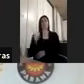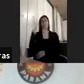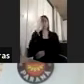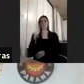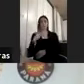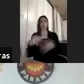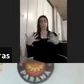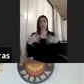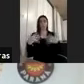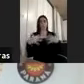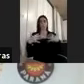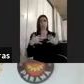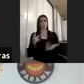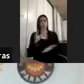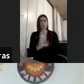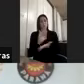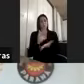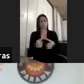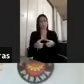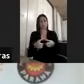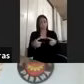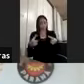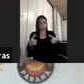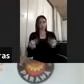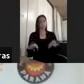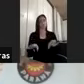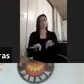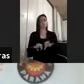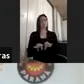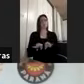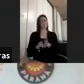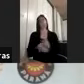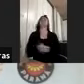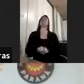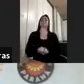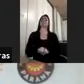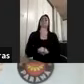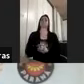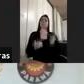epicentro da crise aqui no Brasil. É com você, Fernando.